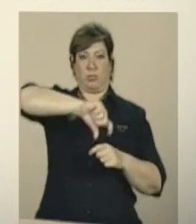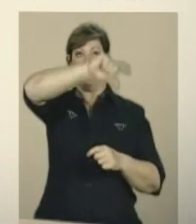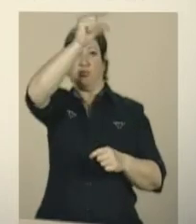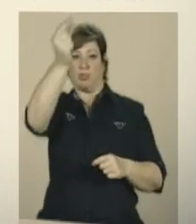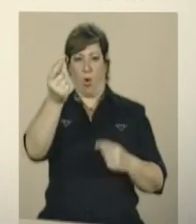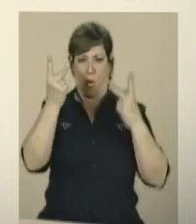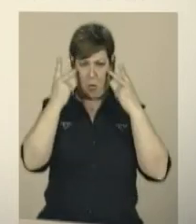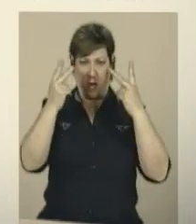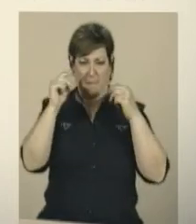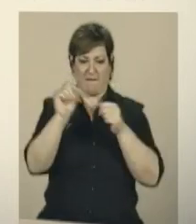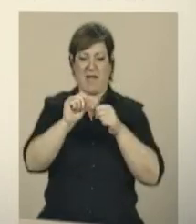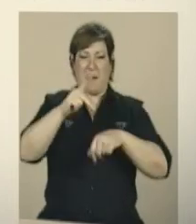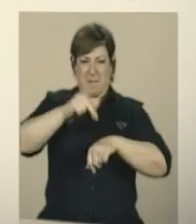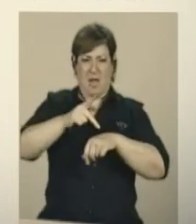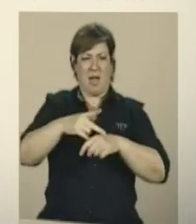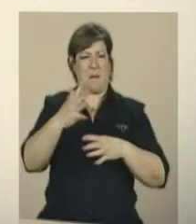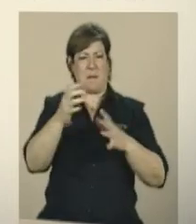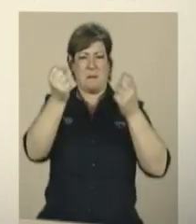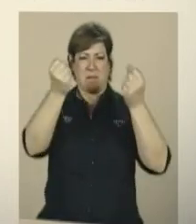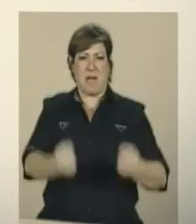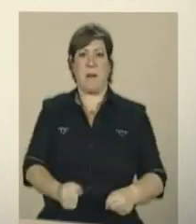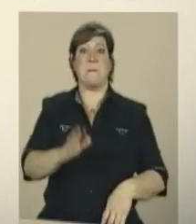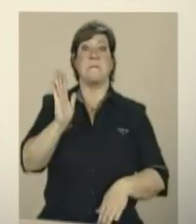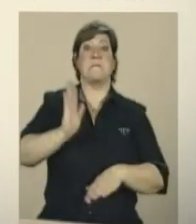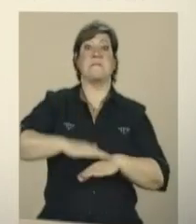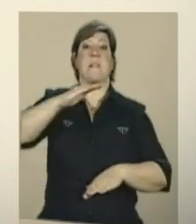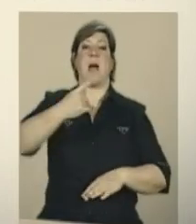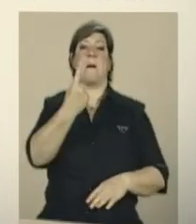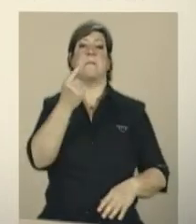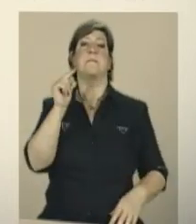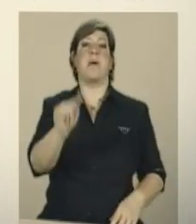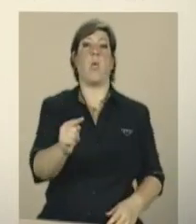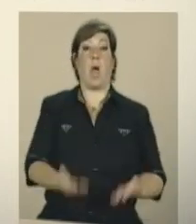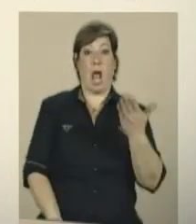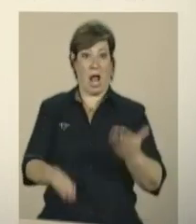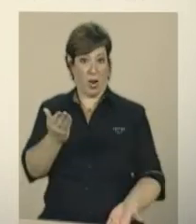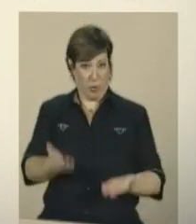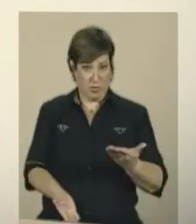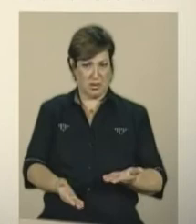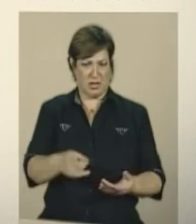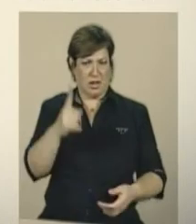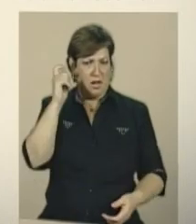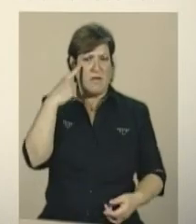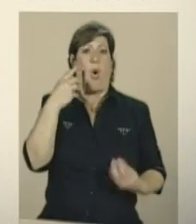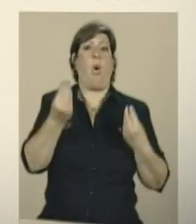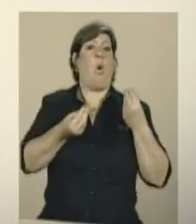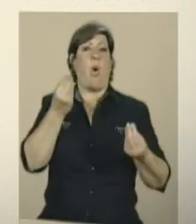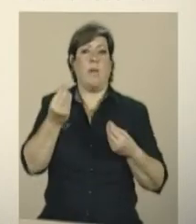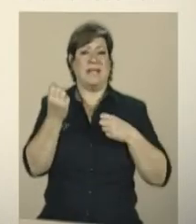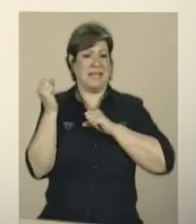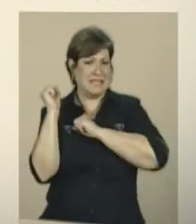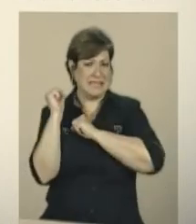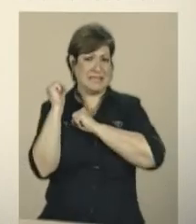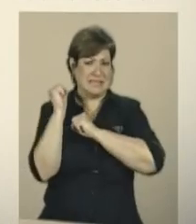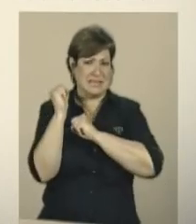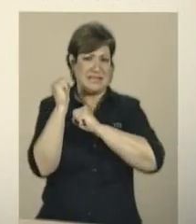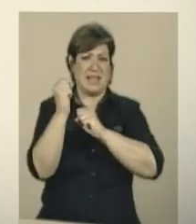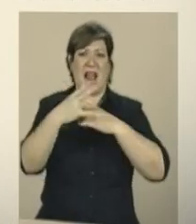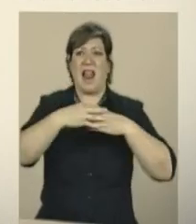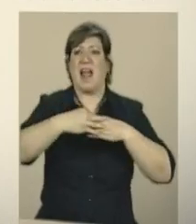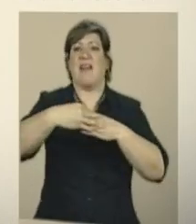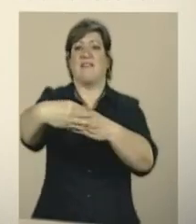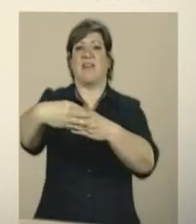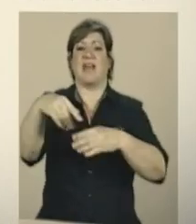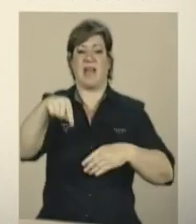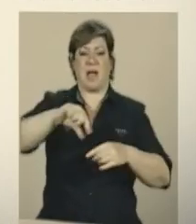feito de concreto pode pesar mais de 1000 kg você pode imaginar a dificuldade que é transportar esses